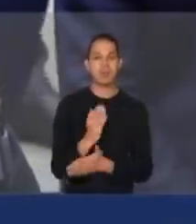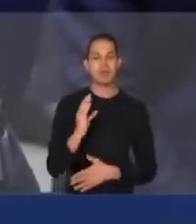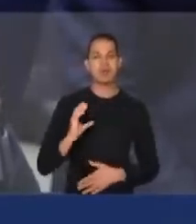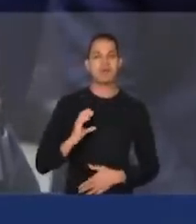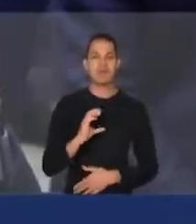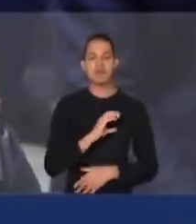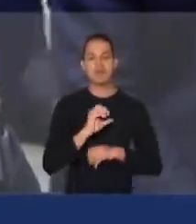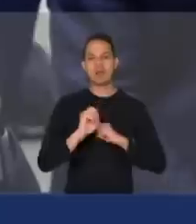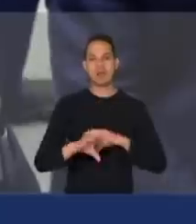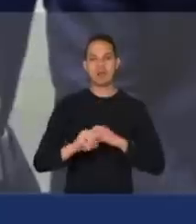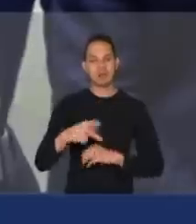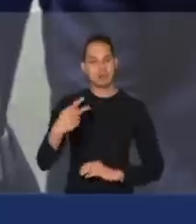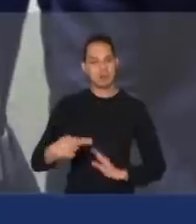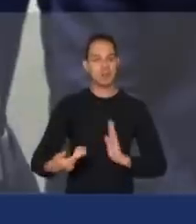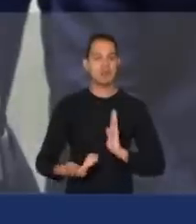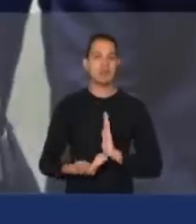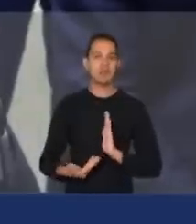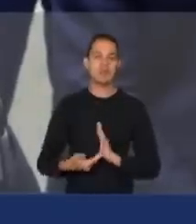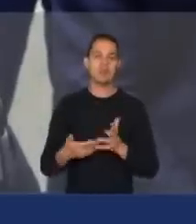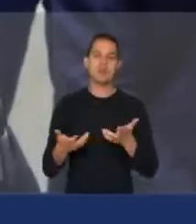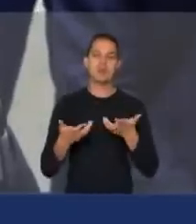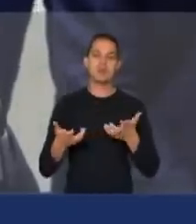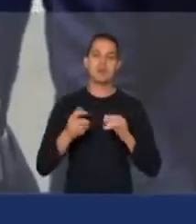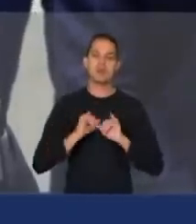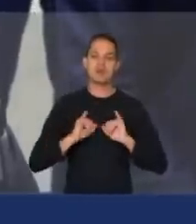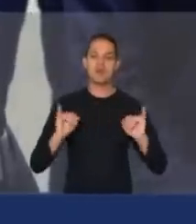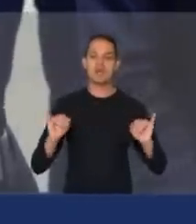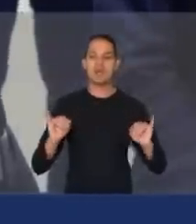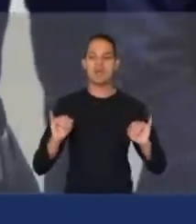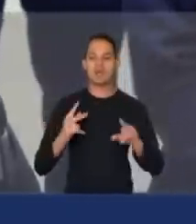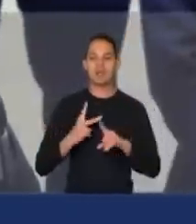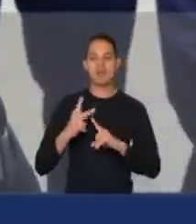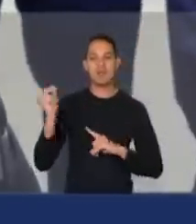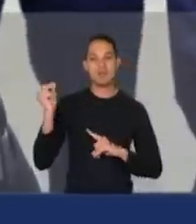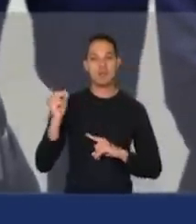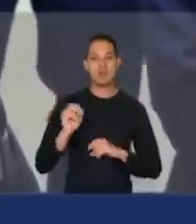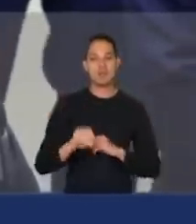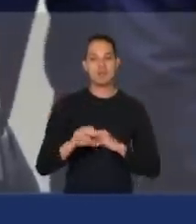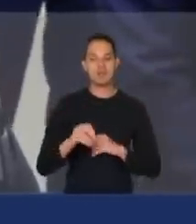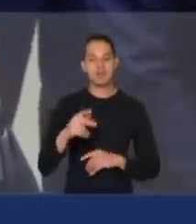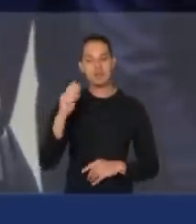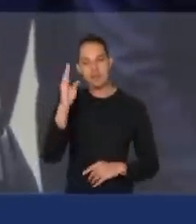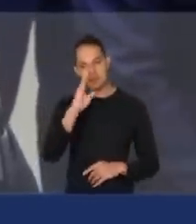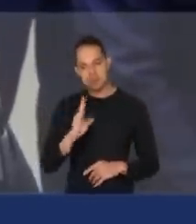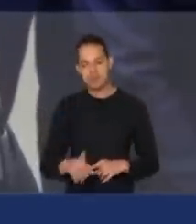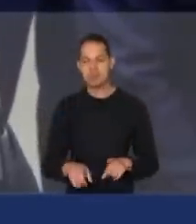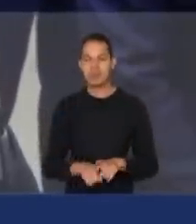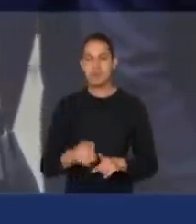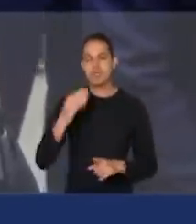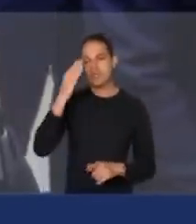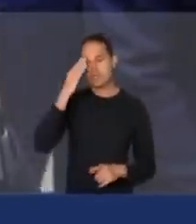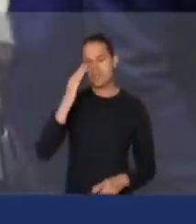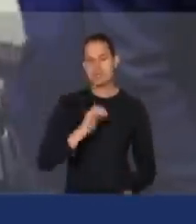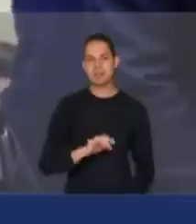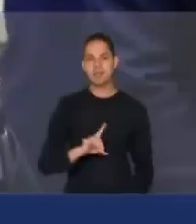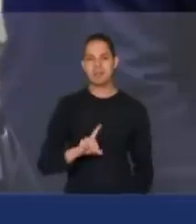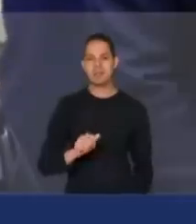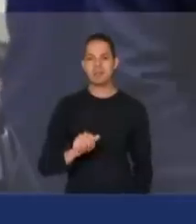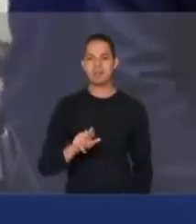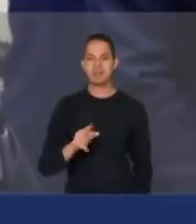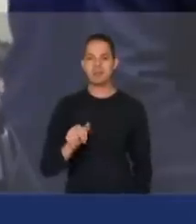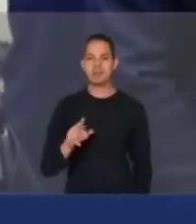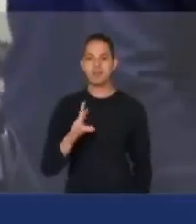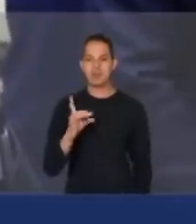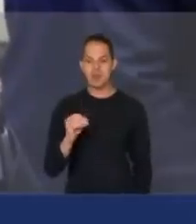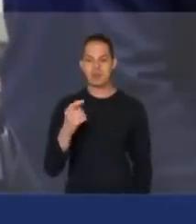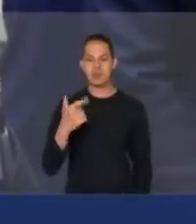da Câmara dos Deputados. Então, eu queria registrar aqui esta vitória da educação brasileira e o agradecimento do senador Eduardo Gomes e do senador Marcelo Castro pela compreensão